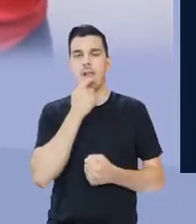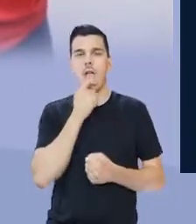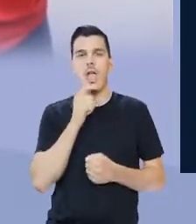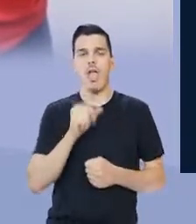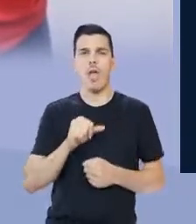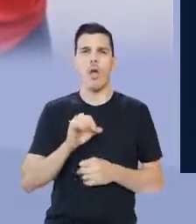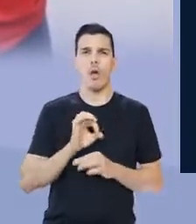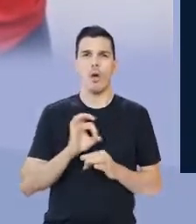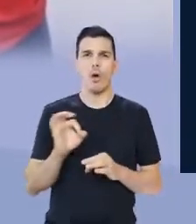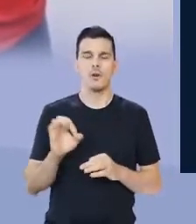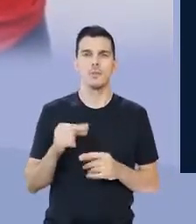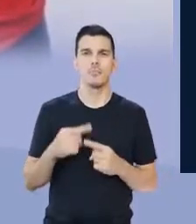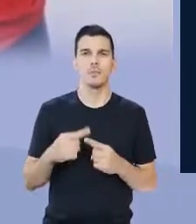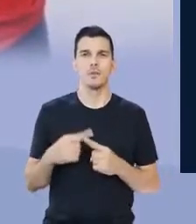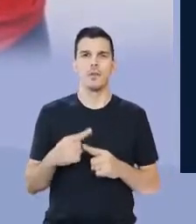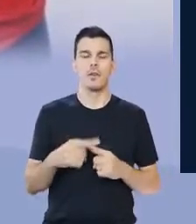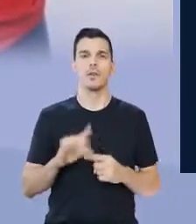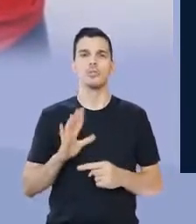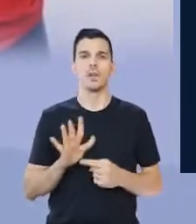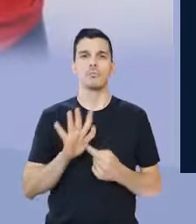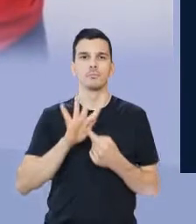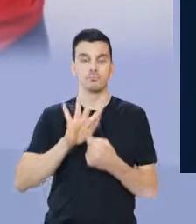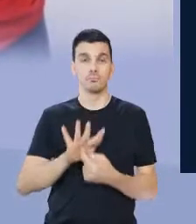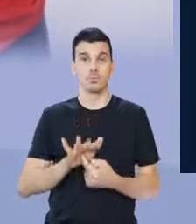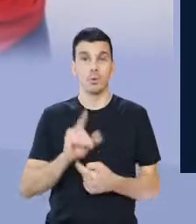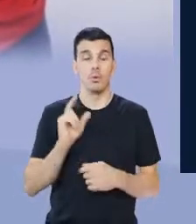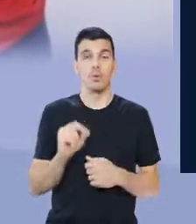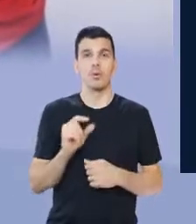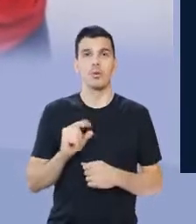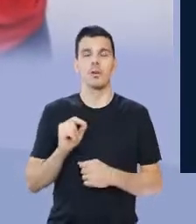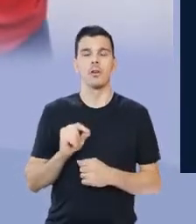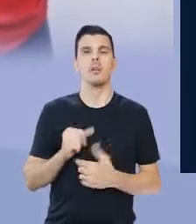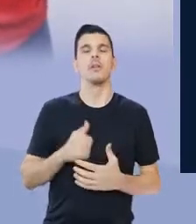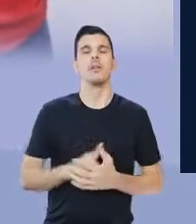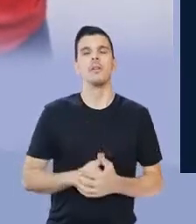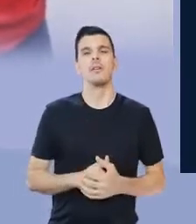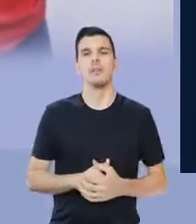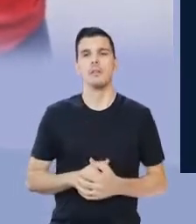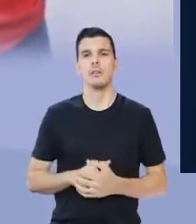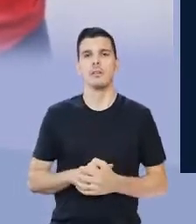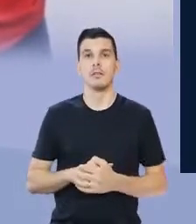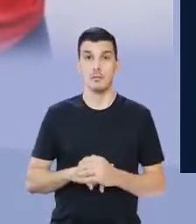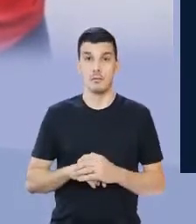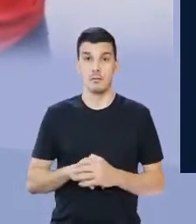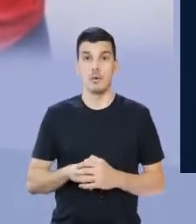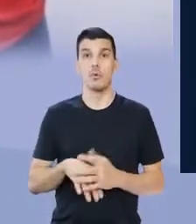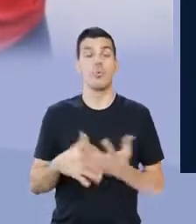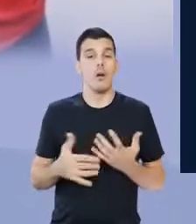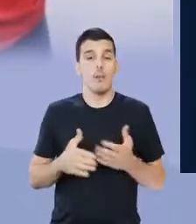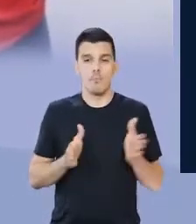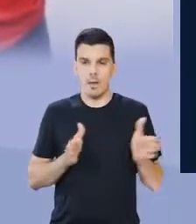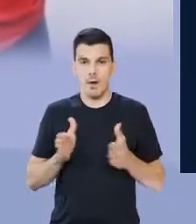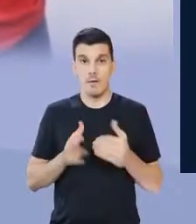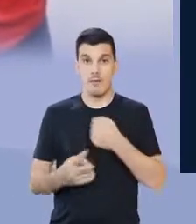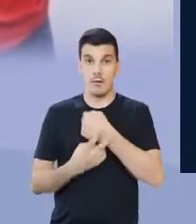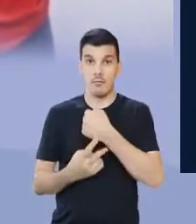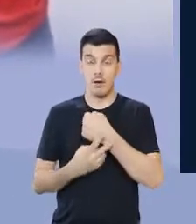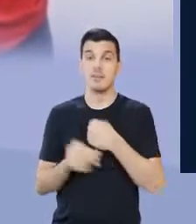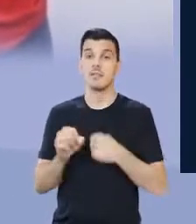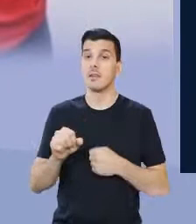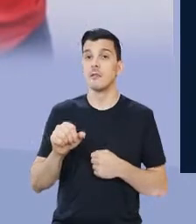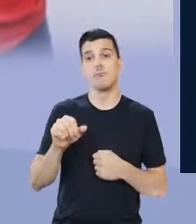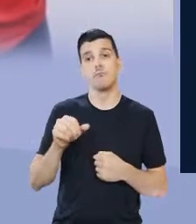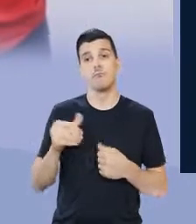são ótimos para nós porque eles já demonstram para a gente, eles já mostram que qual é o tempo verbal, se está no negativo, se